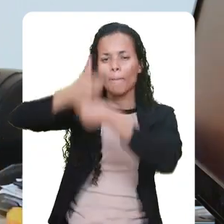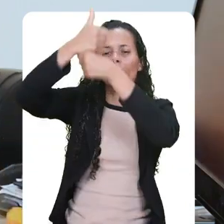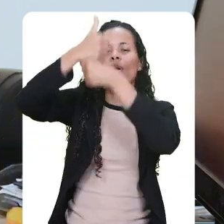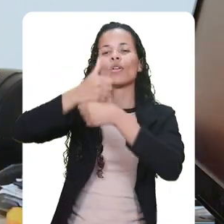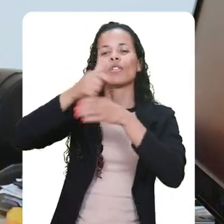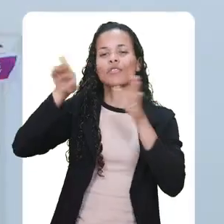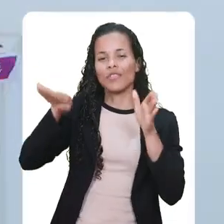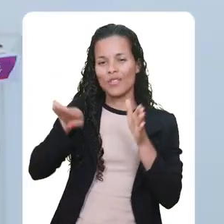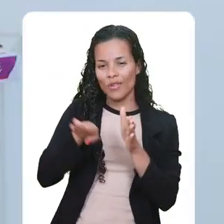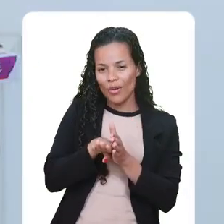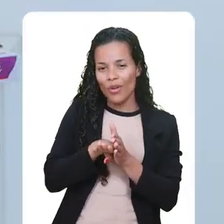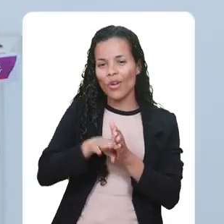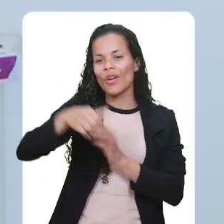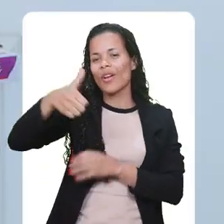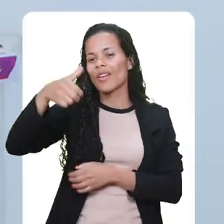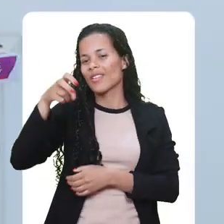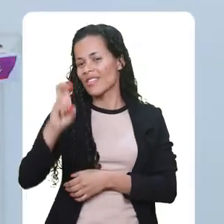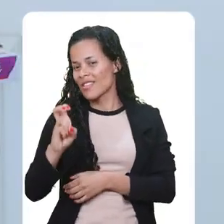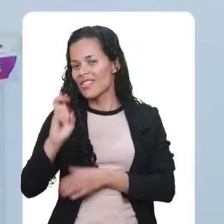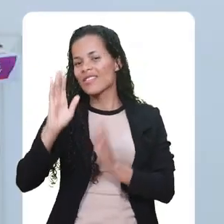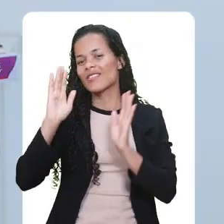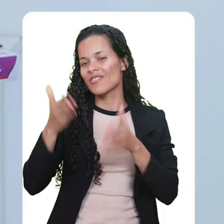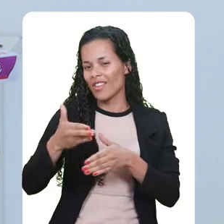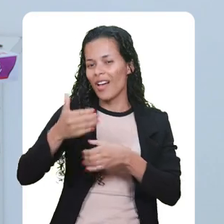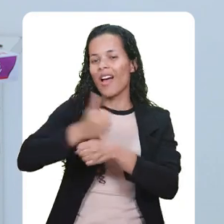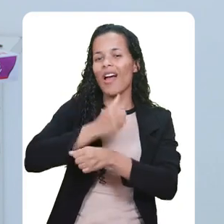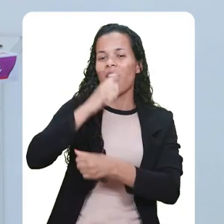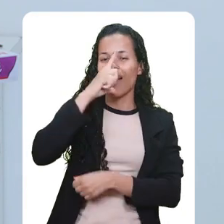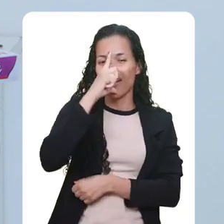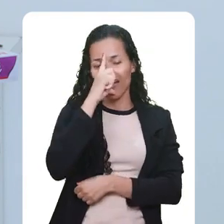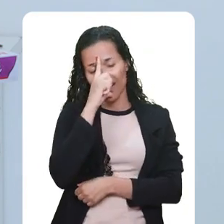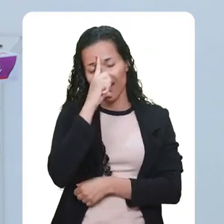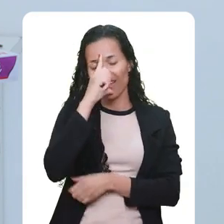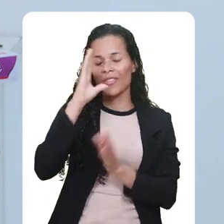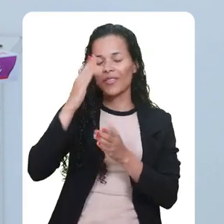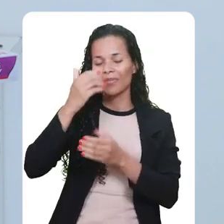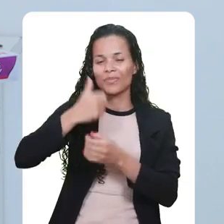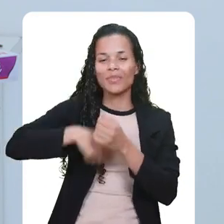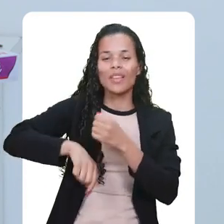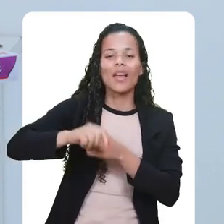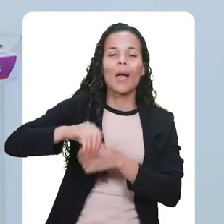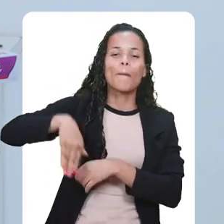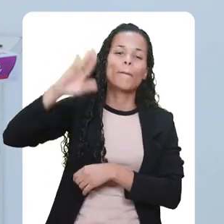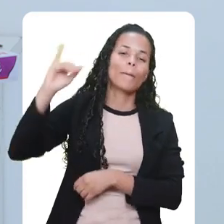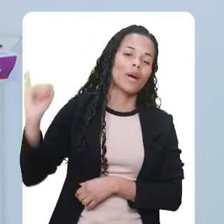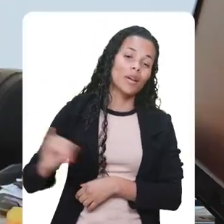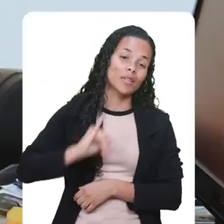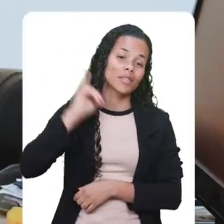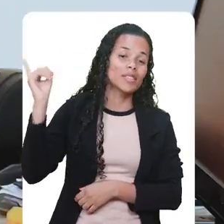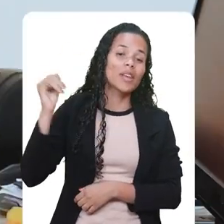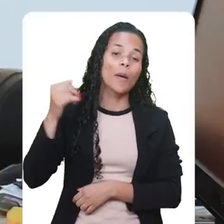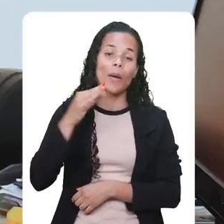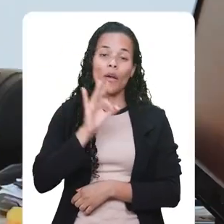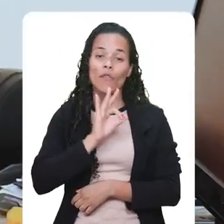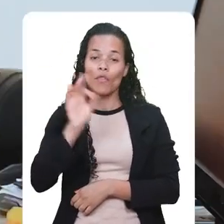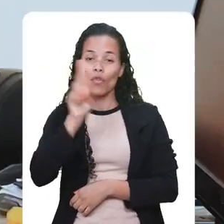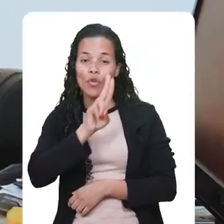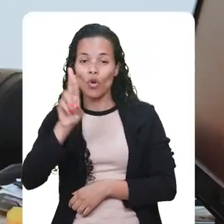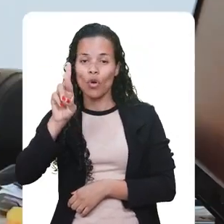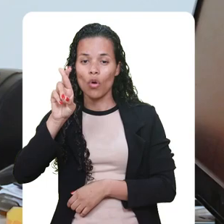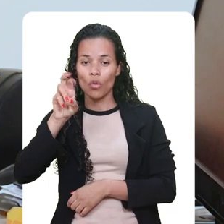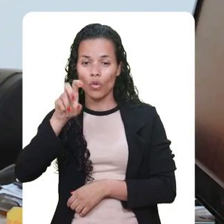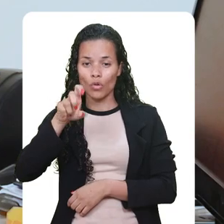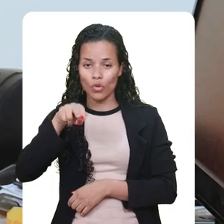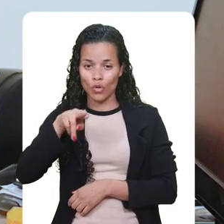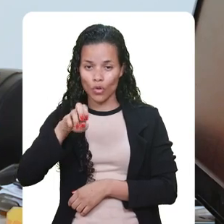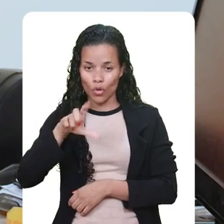essa mesma tendência de apoio, a gente chegou a ter 15 agremiações já no Carnaval desse ano. Então, as principais